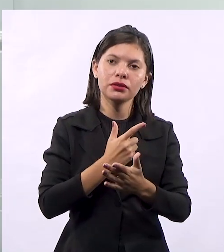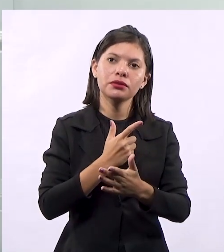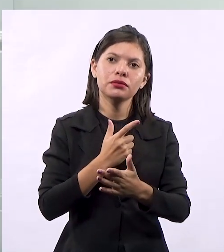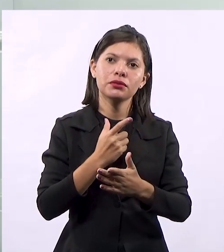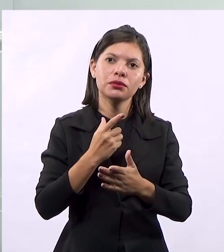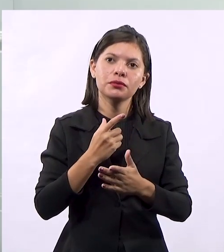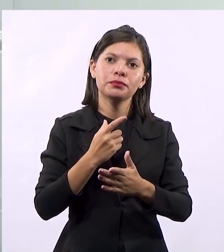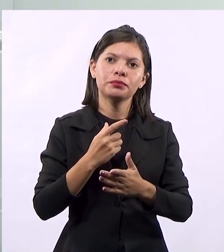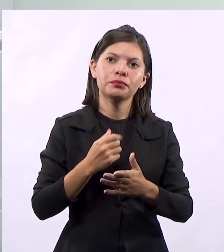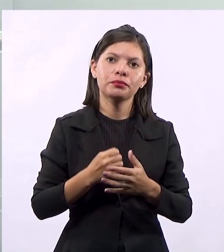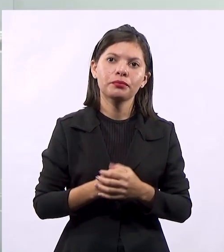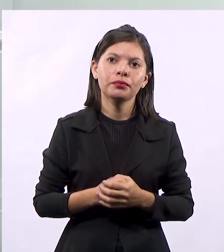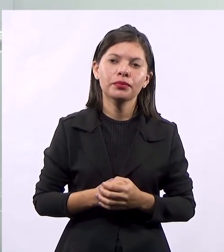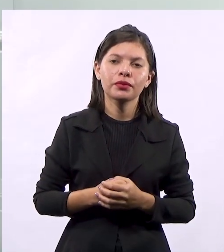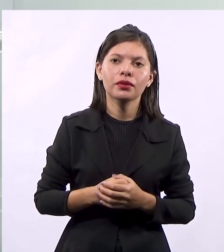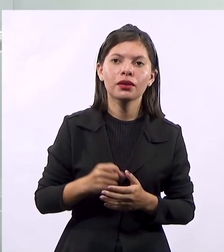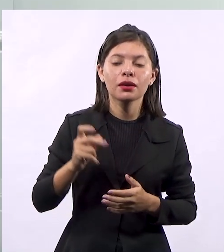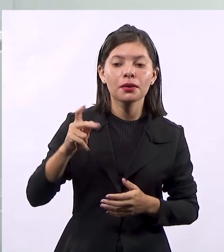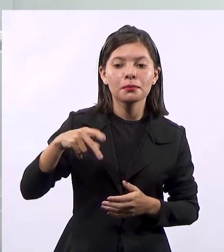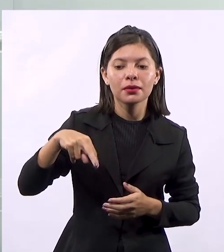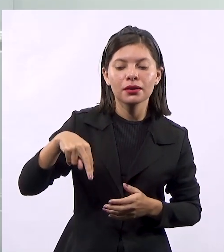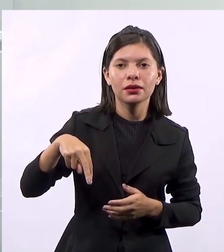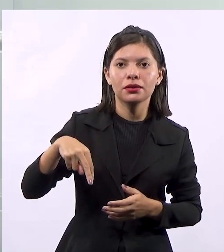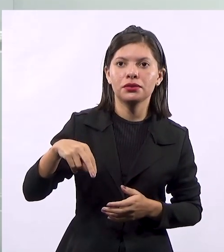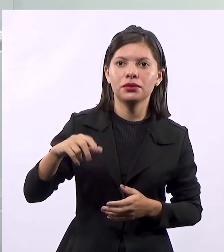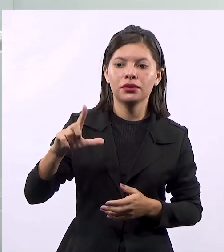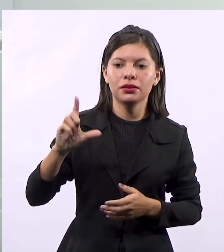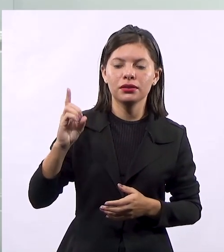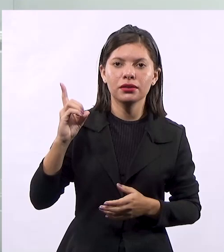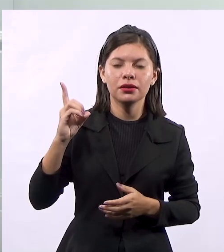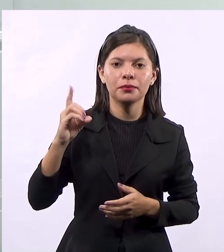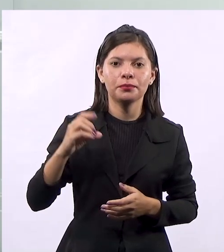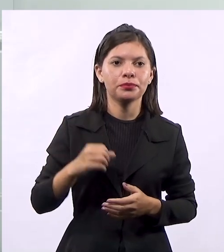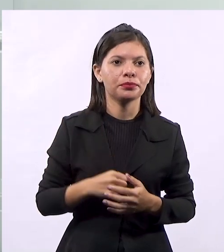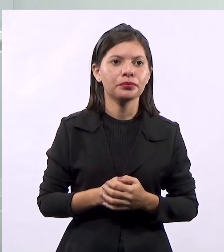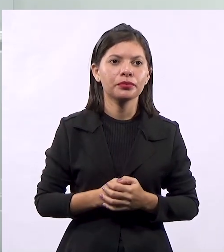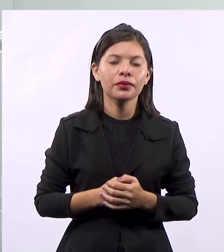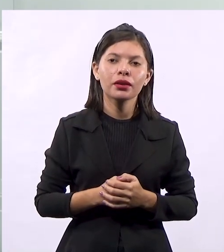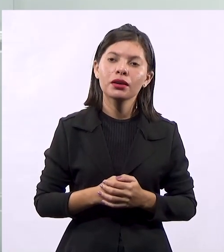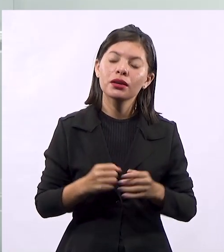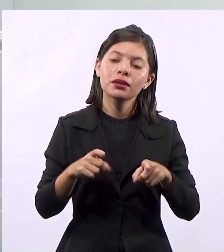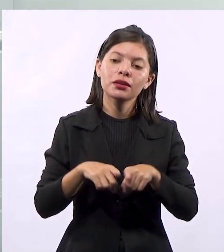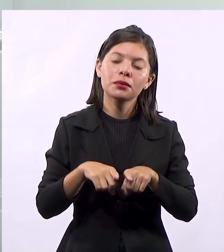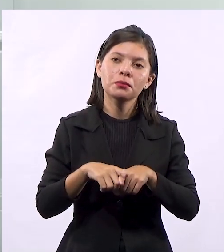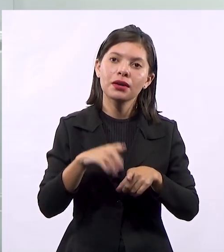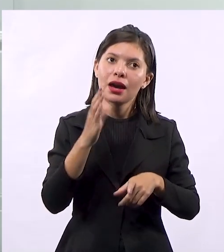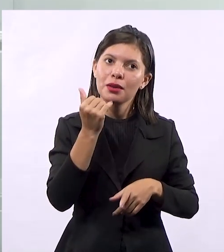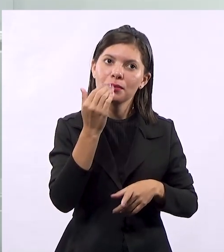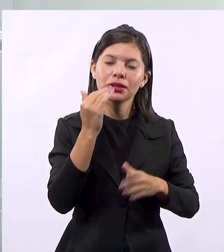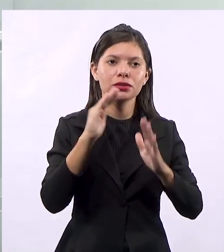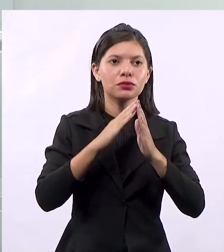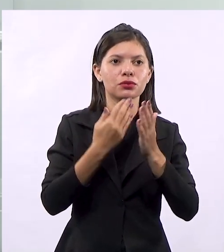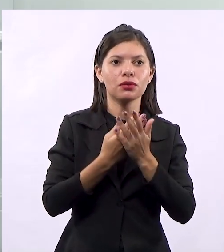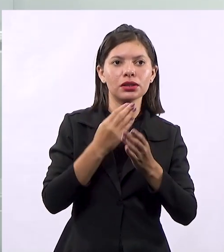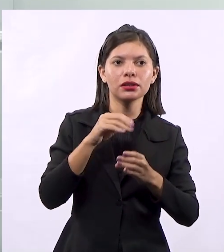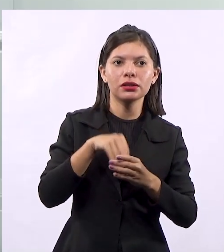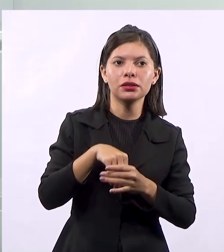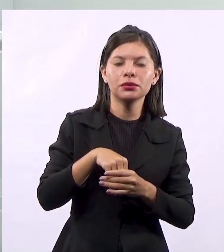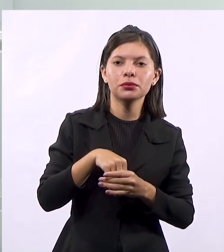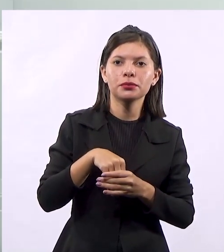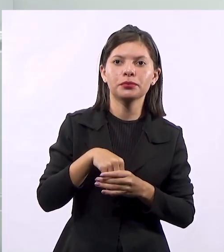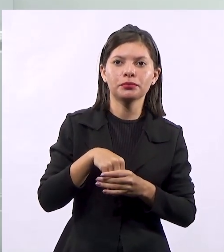vem a Política Nacional do Livro Didático, né, o Programa Nacional do Livro Didático, o PNLD, a alimentação